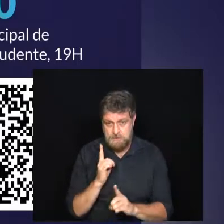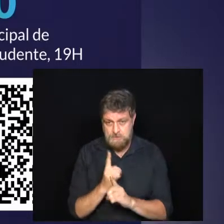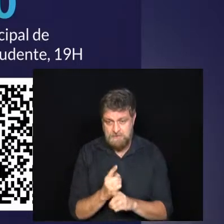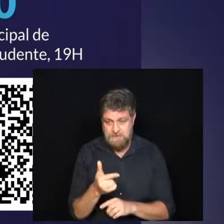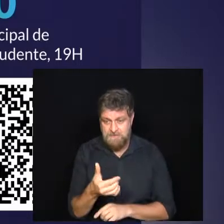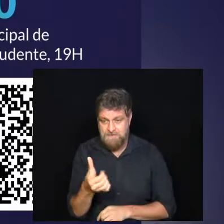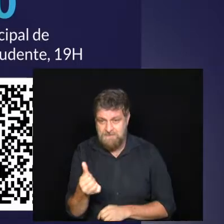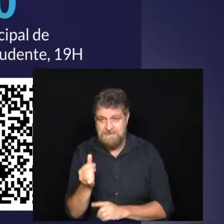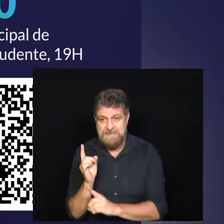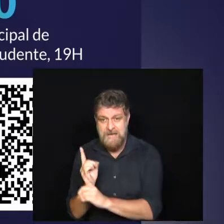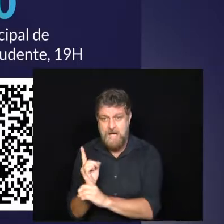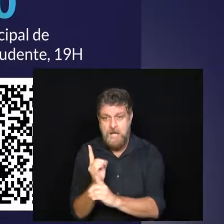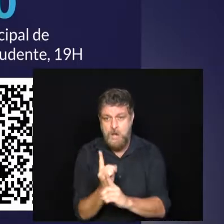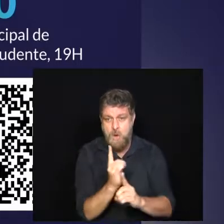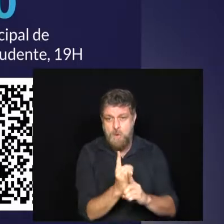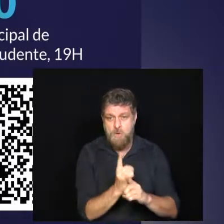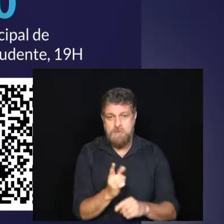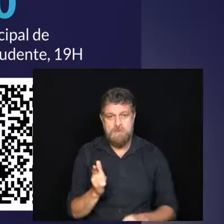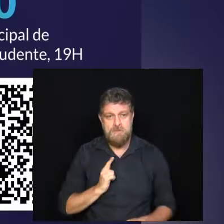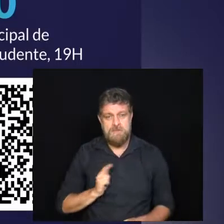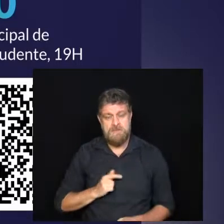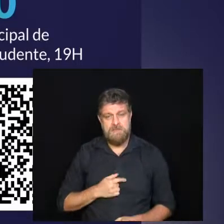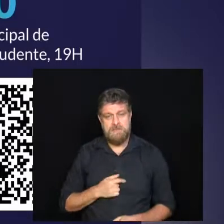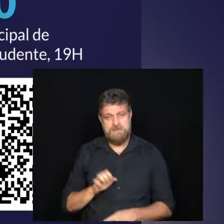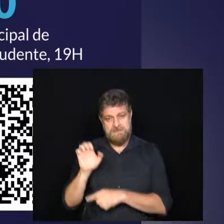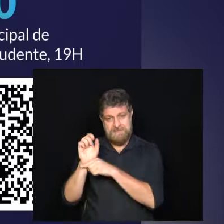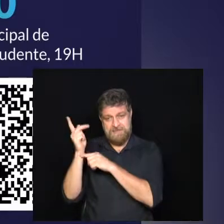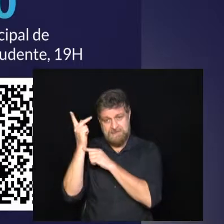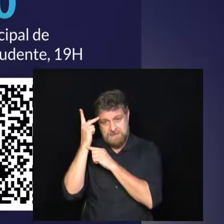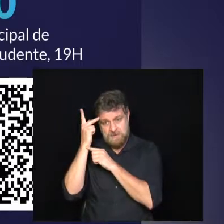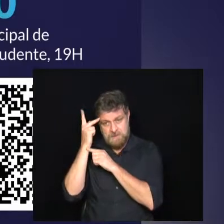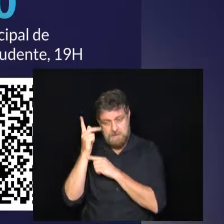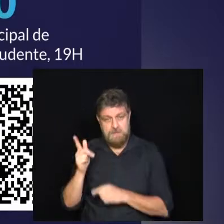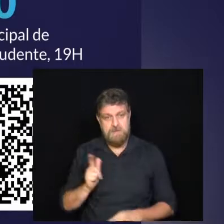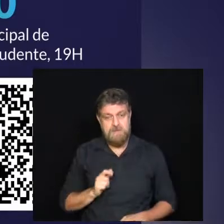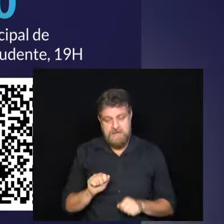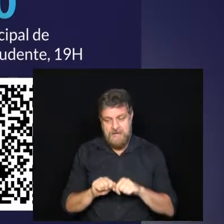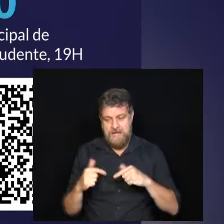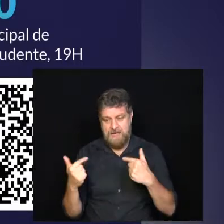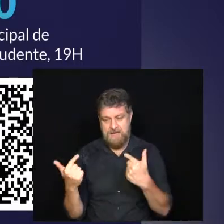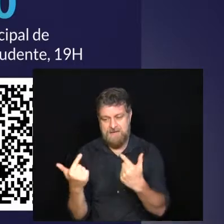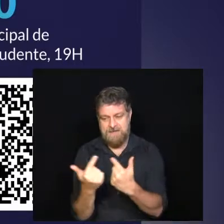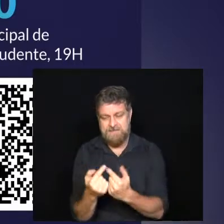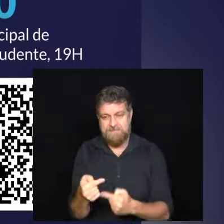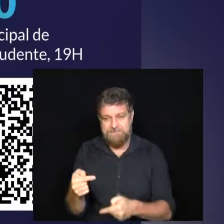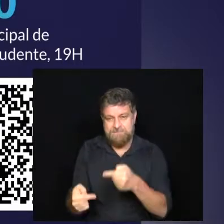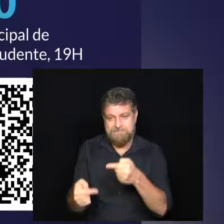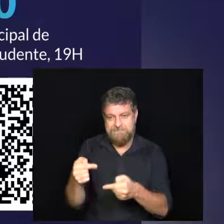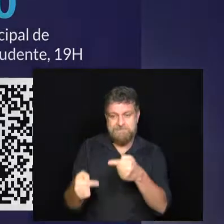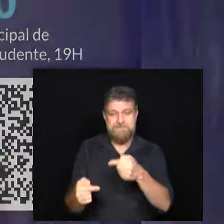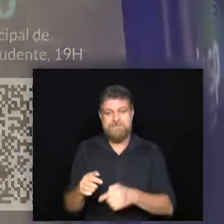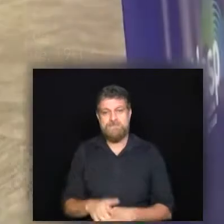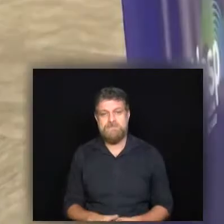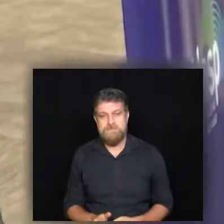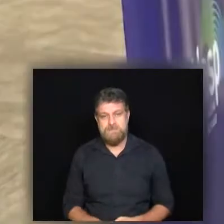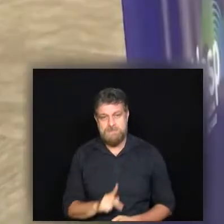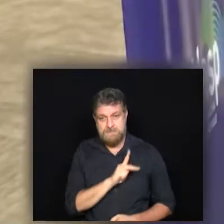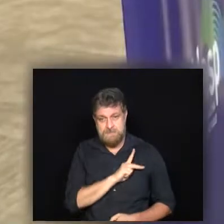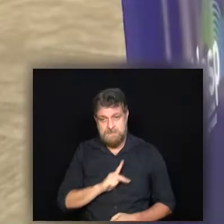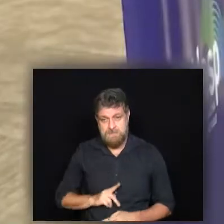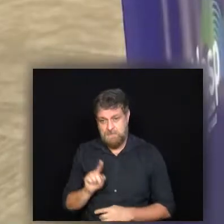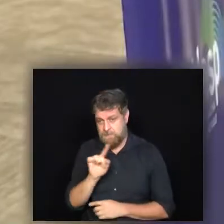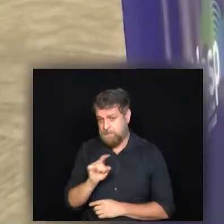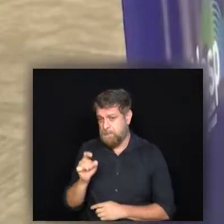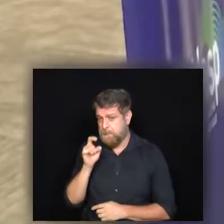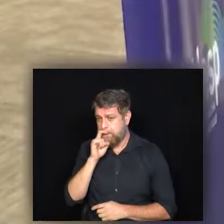26 encontros em várias regiões do estado promovidos pela Alesp para esta discussão. O presidente da Câmara de